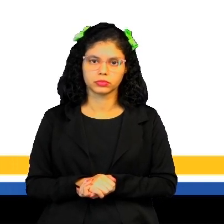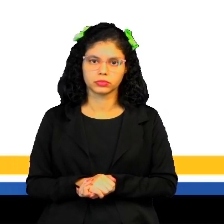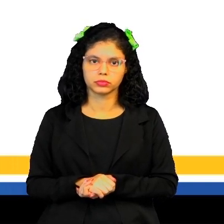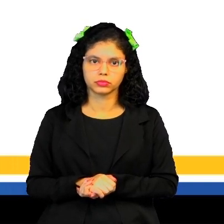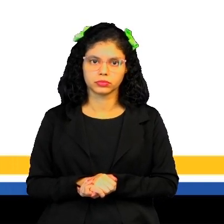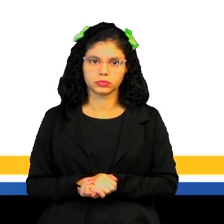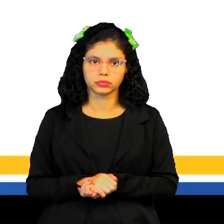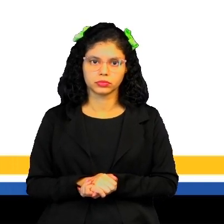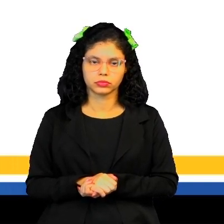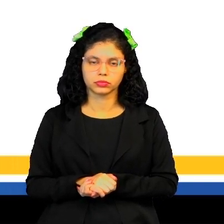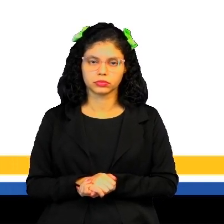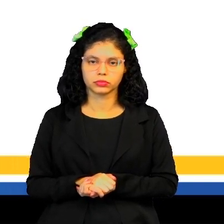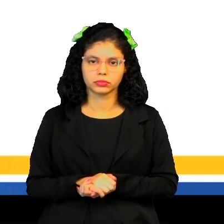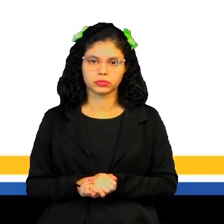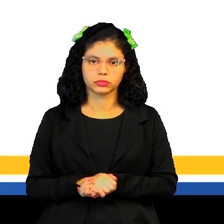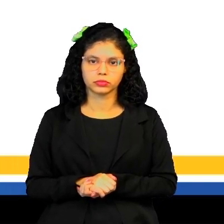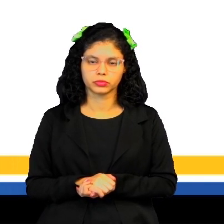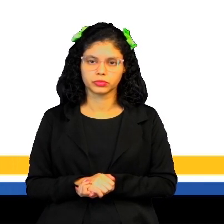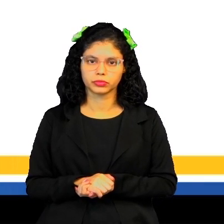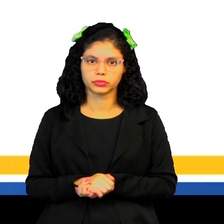Vamos lá.